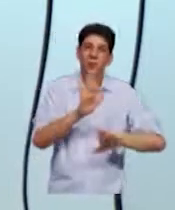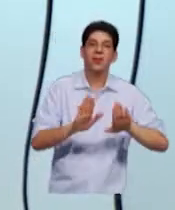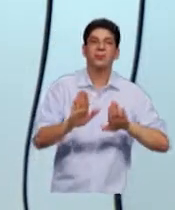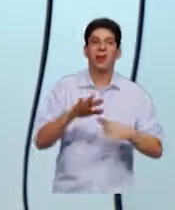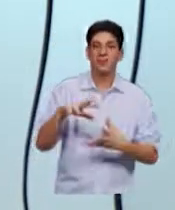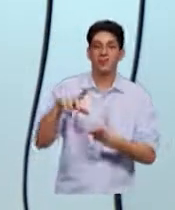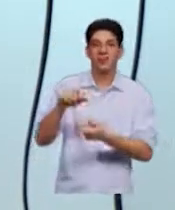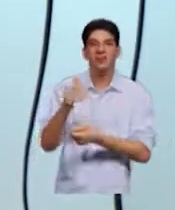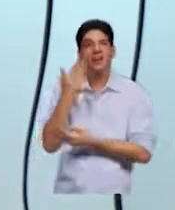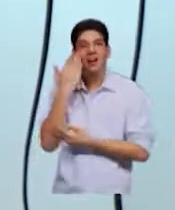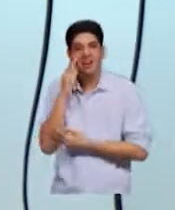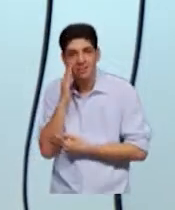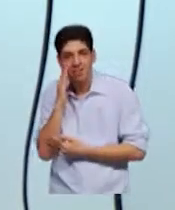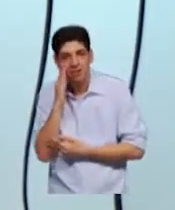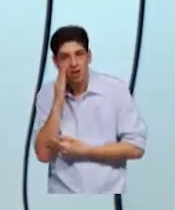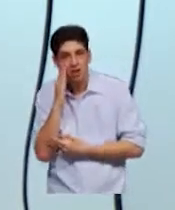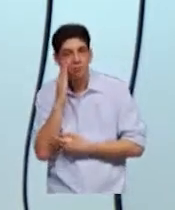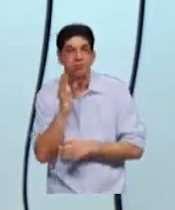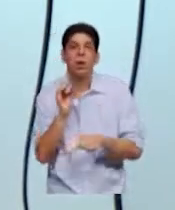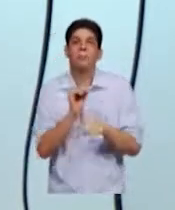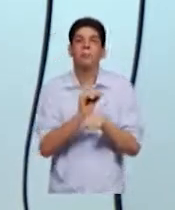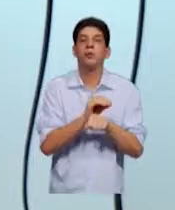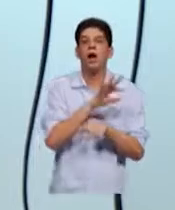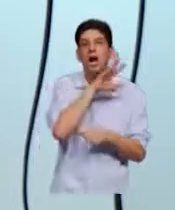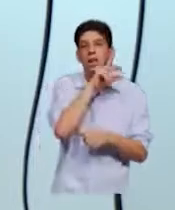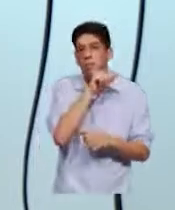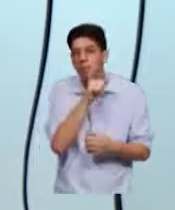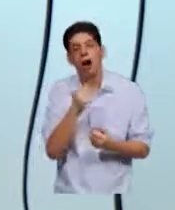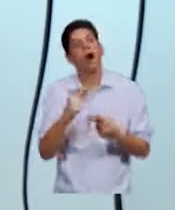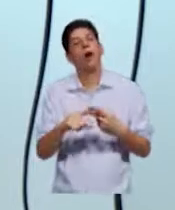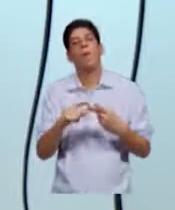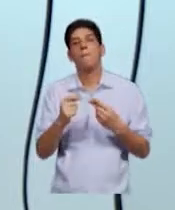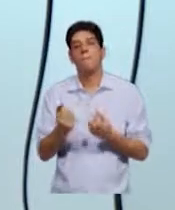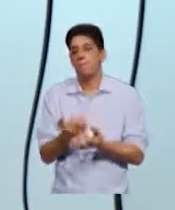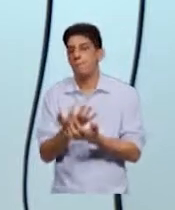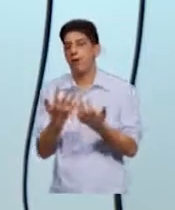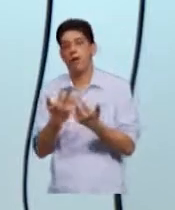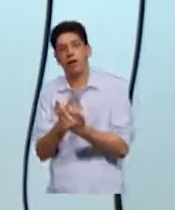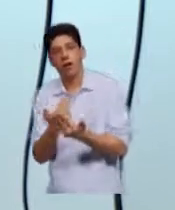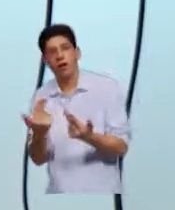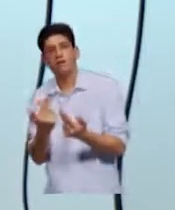vida na Terra. Mas nós sabemos que